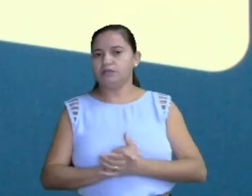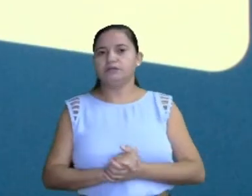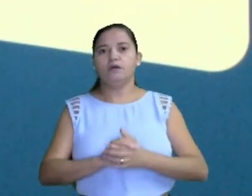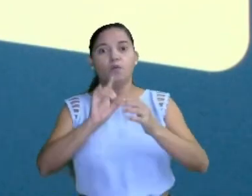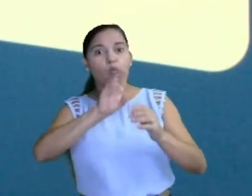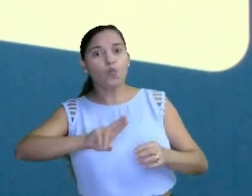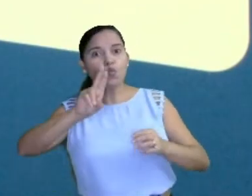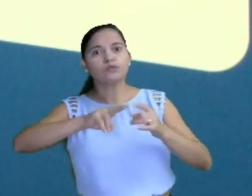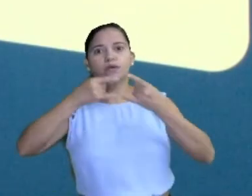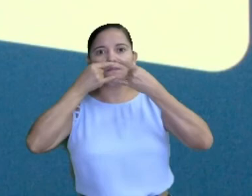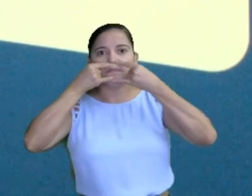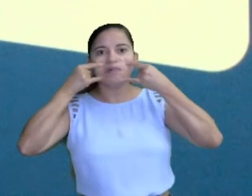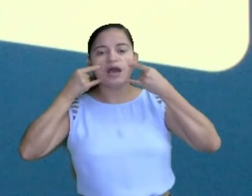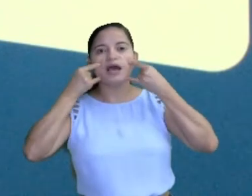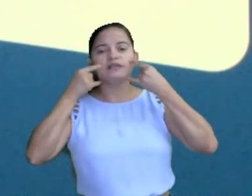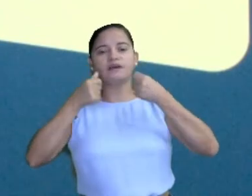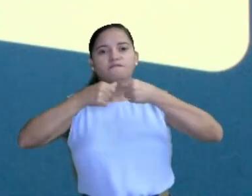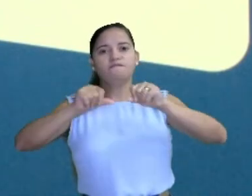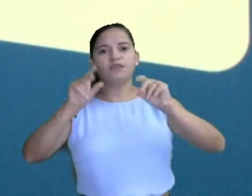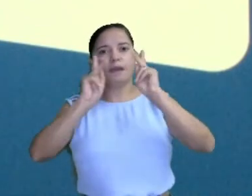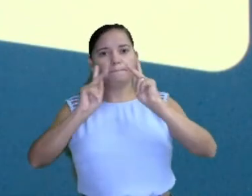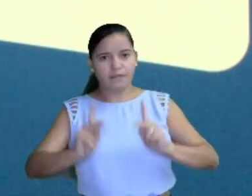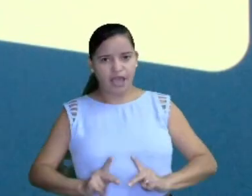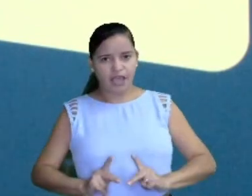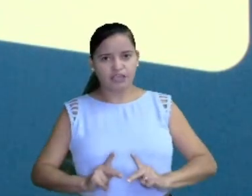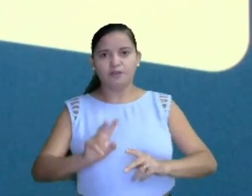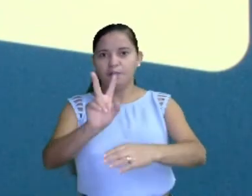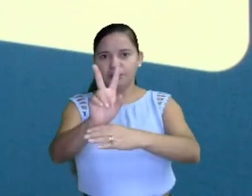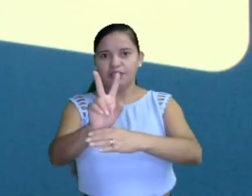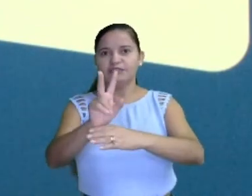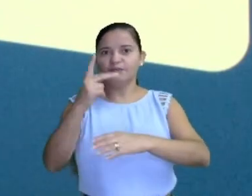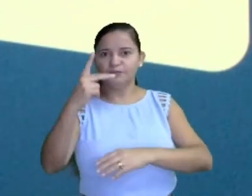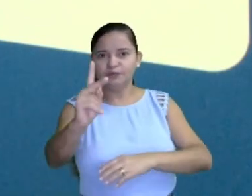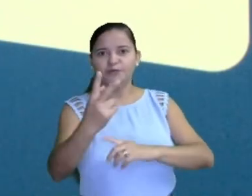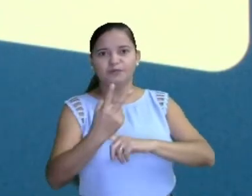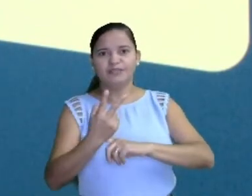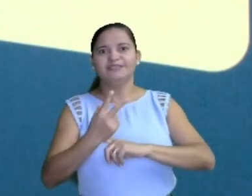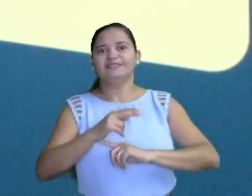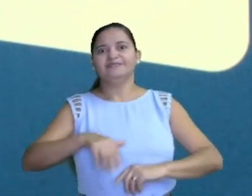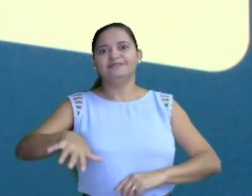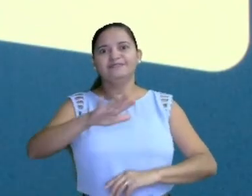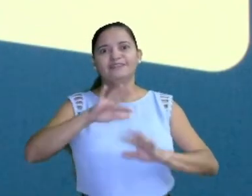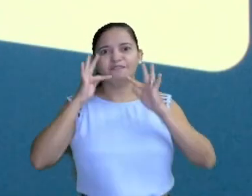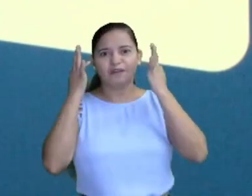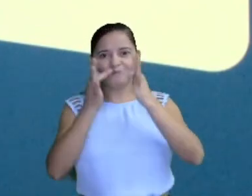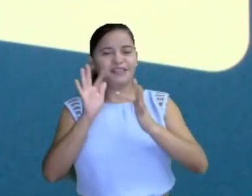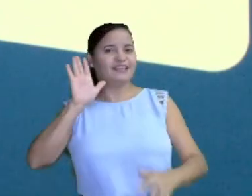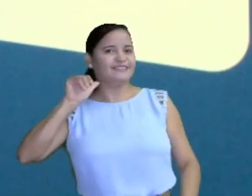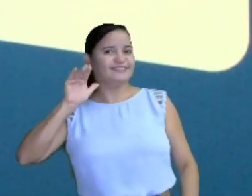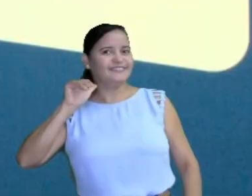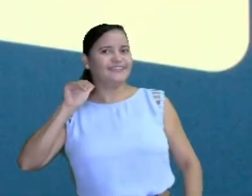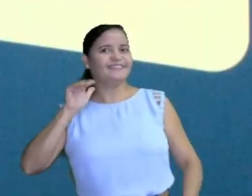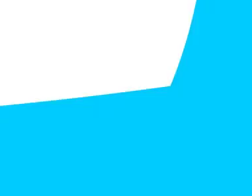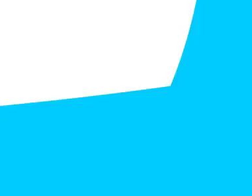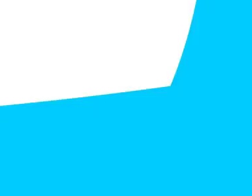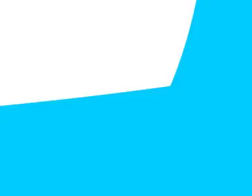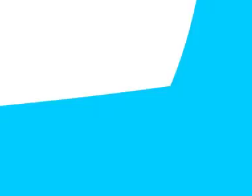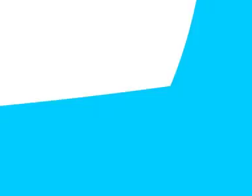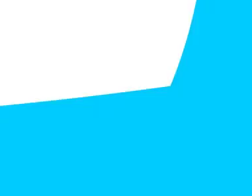usa máscara e fique em paz. Se cuide e cuide da sua família, tá bem? Tchau, tchau e até a próxima!